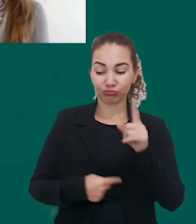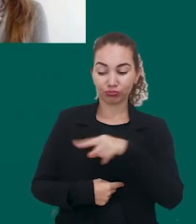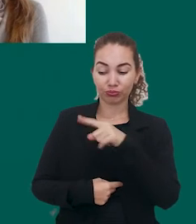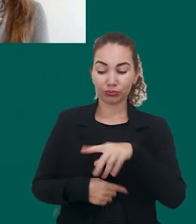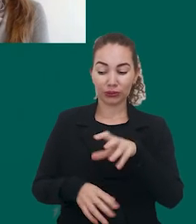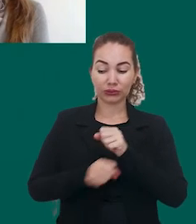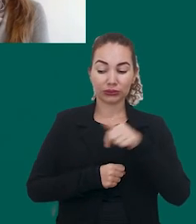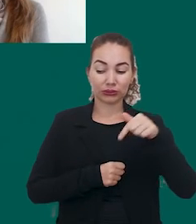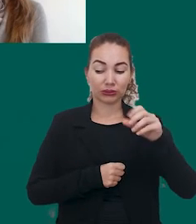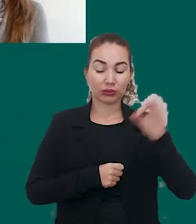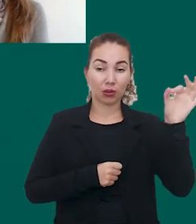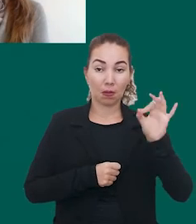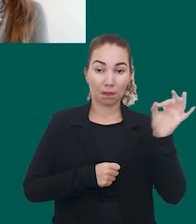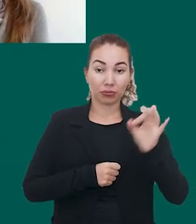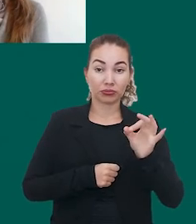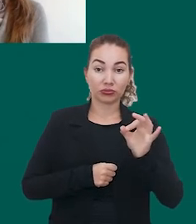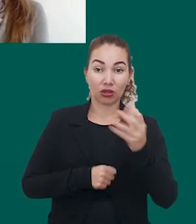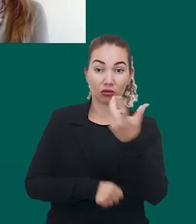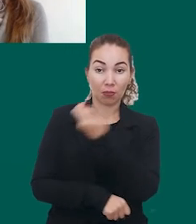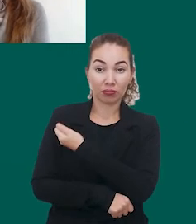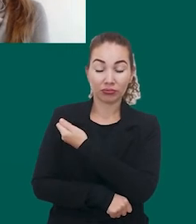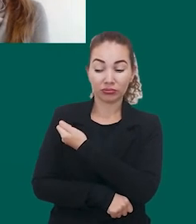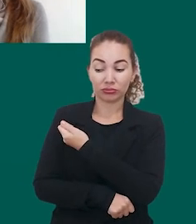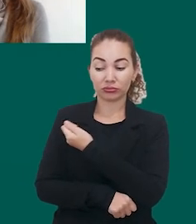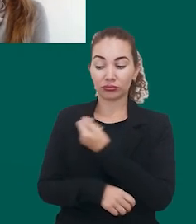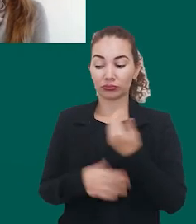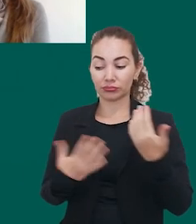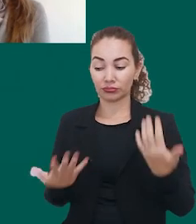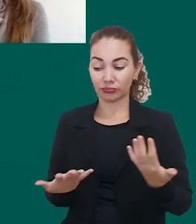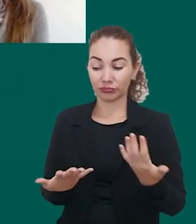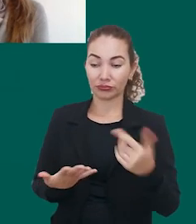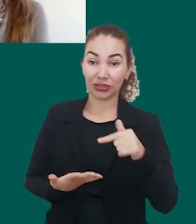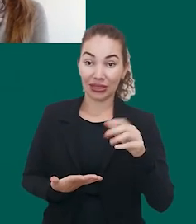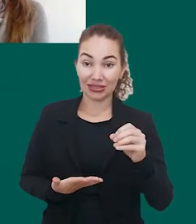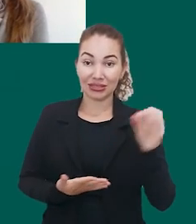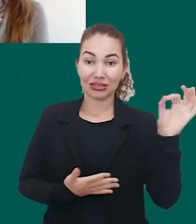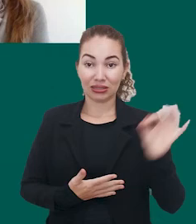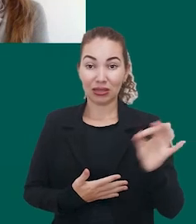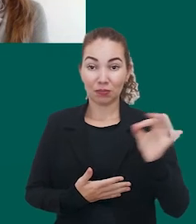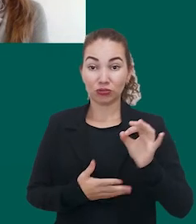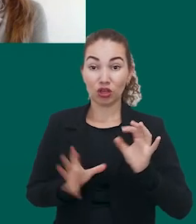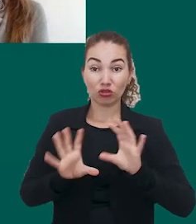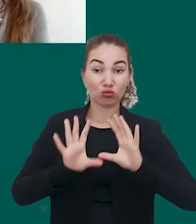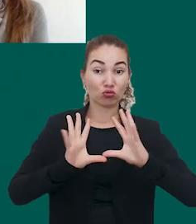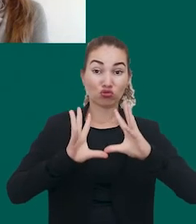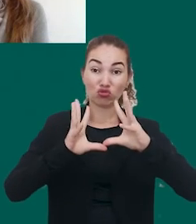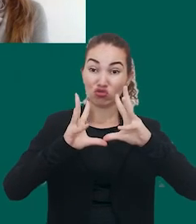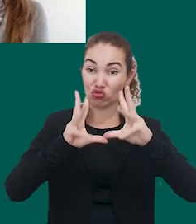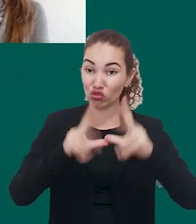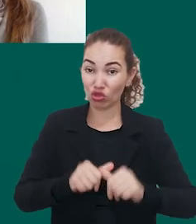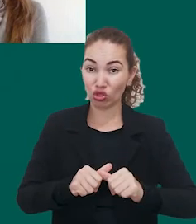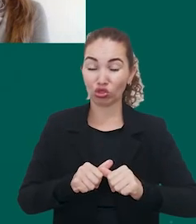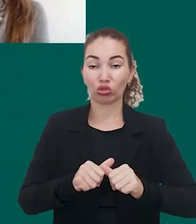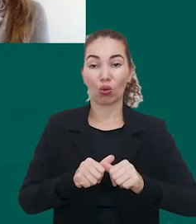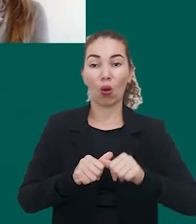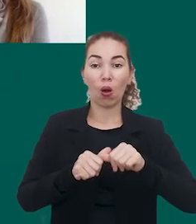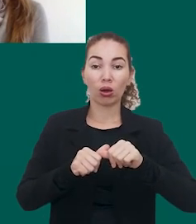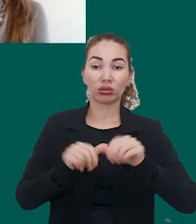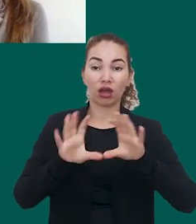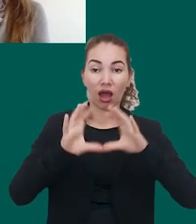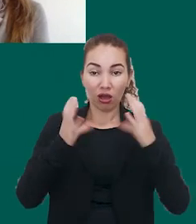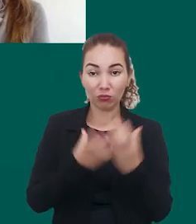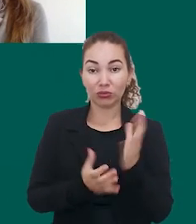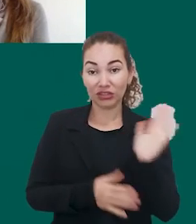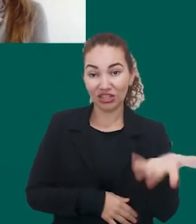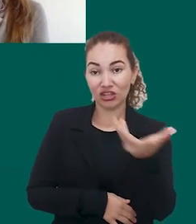Rinaldo pergunta. Olha, Rinaldo, a gente prevê que talvez com 70% a 75% da população vacinada, a gente talvez consiga